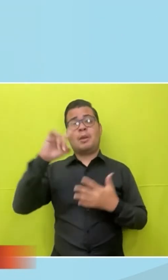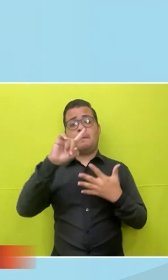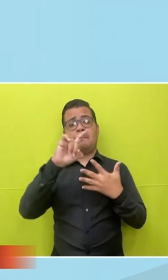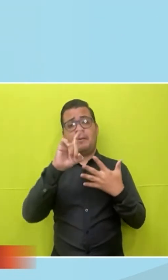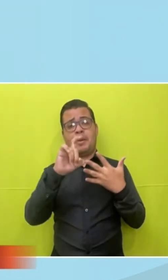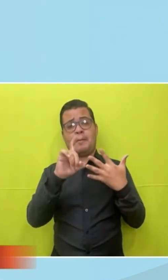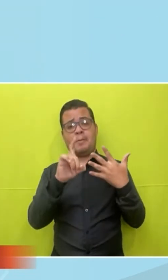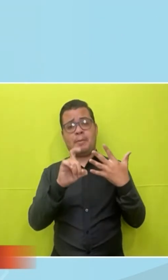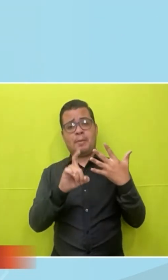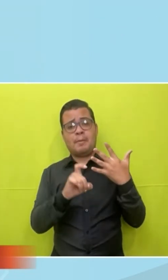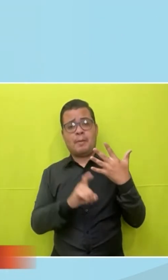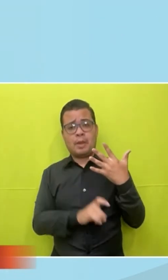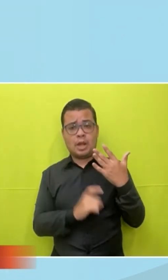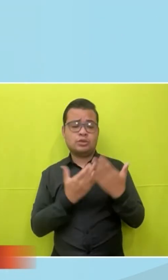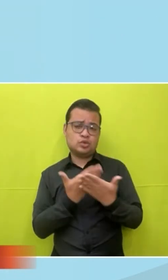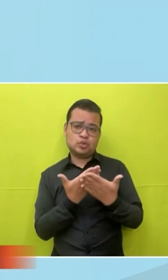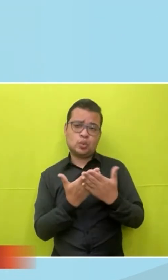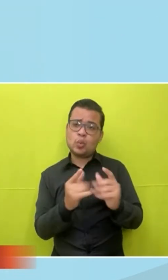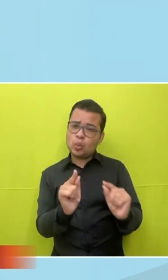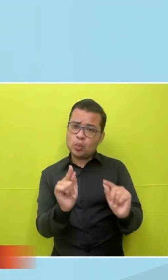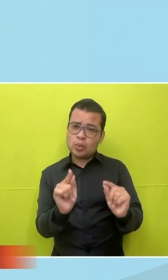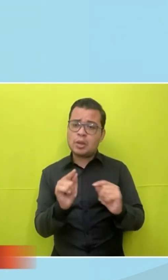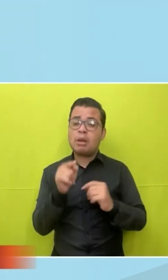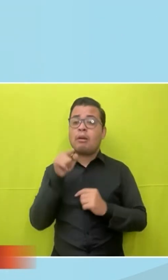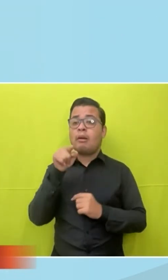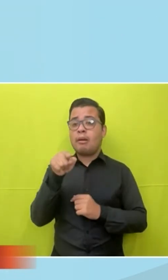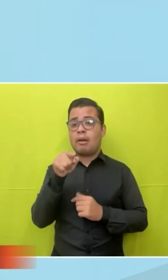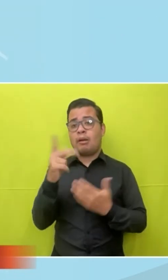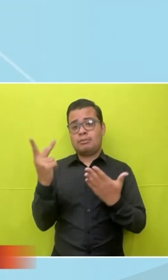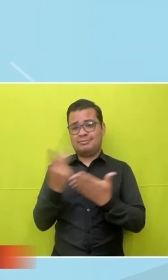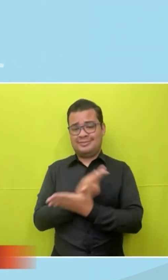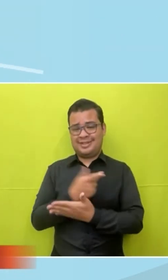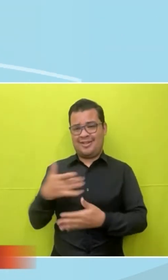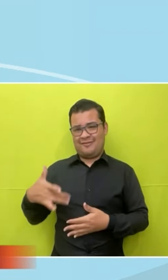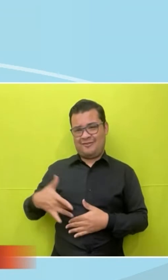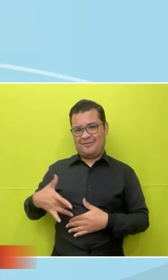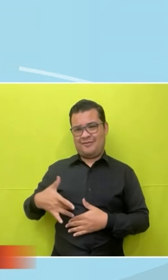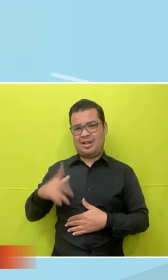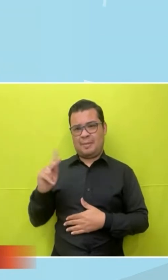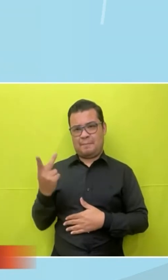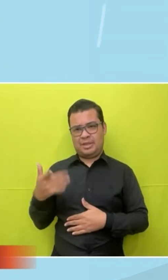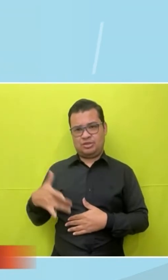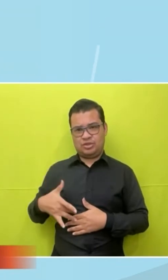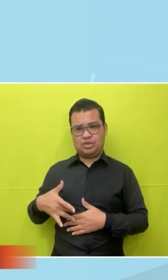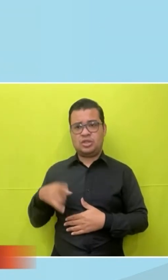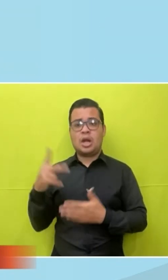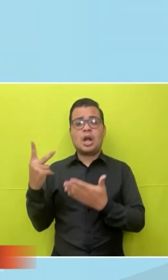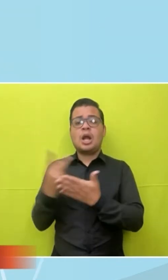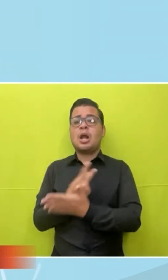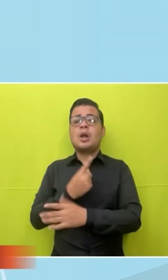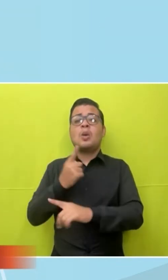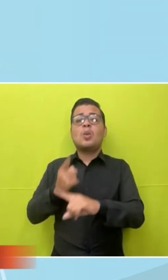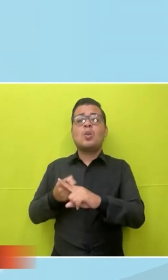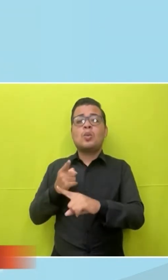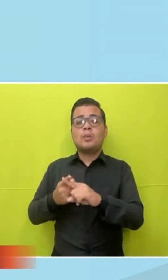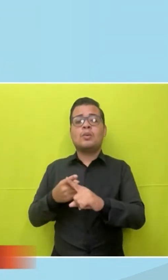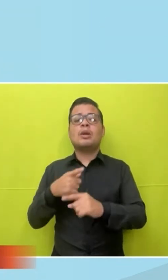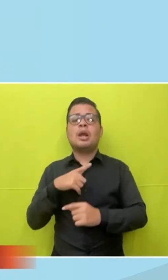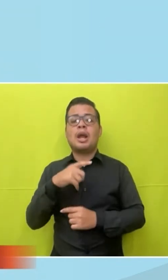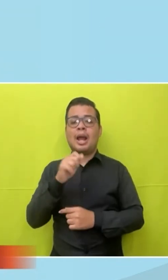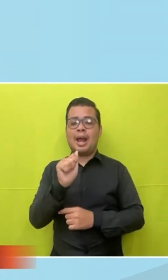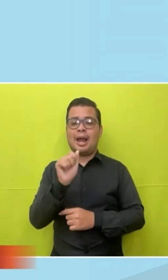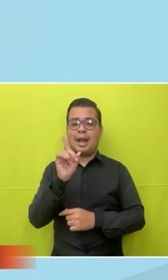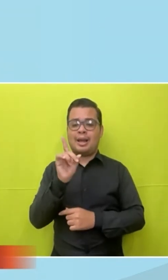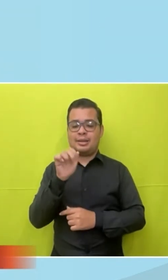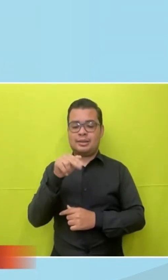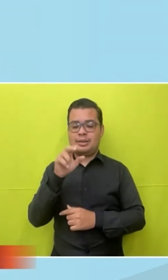pelos especialistas é de que essa inflamação no fígado seja causada por um adenovírus, que é um